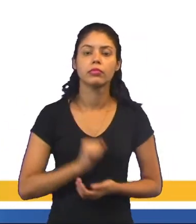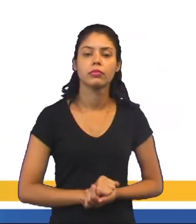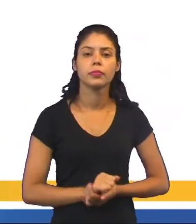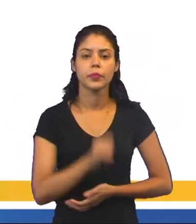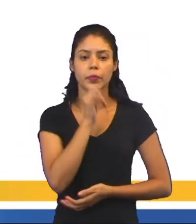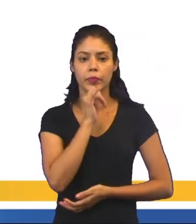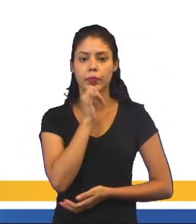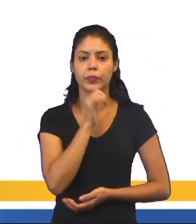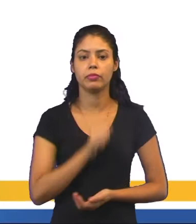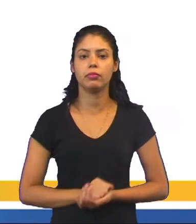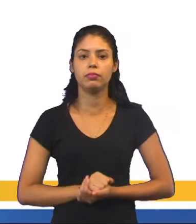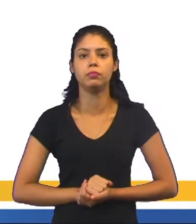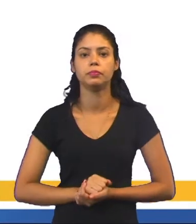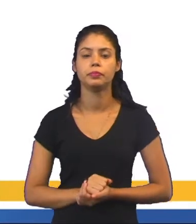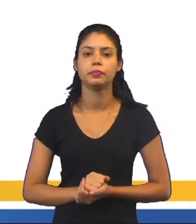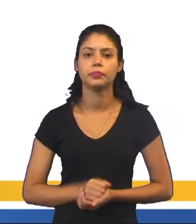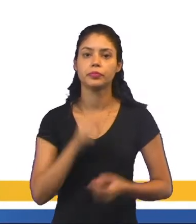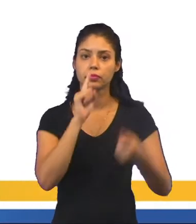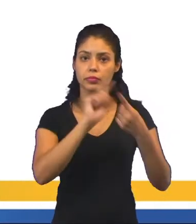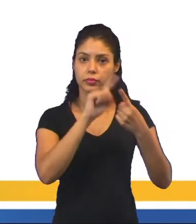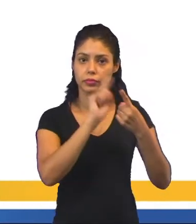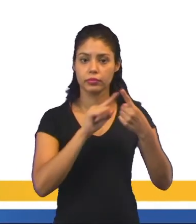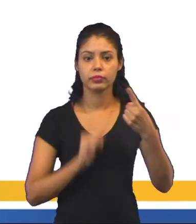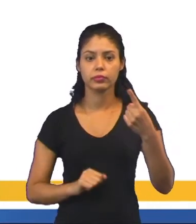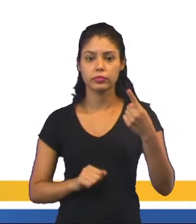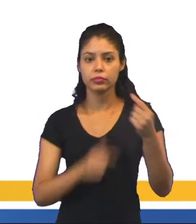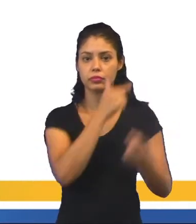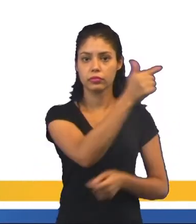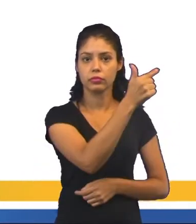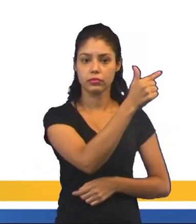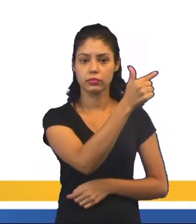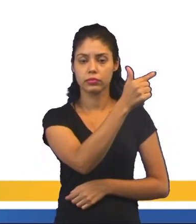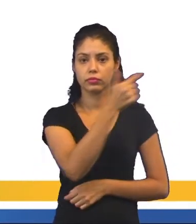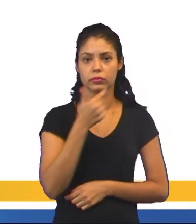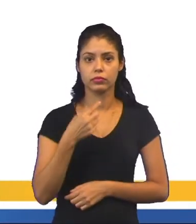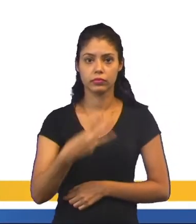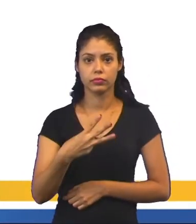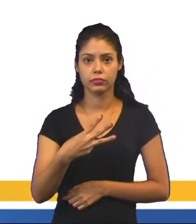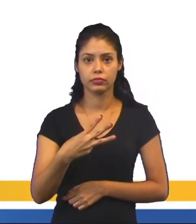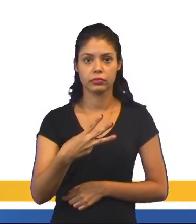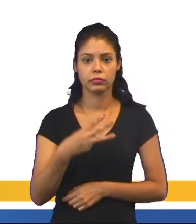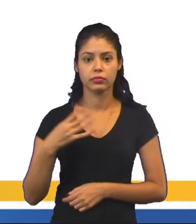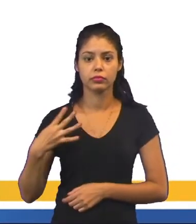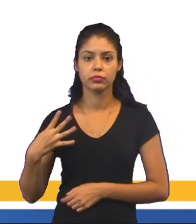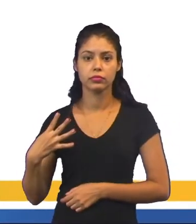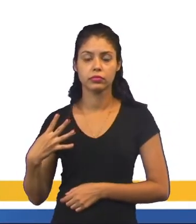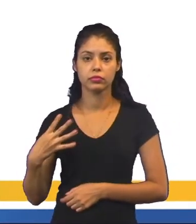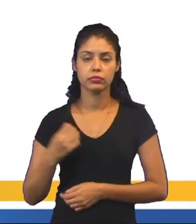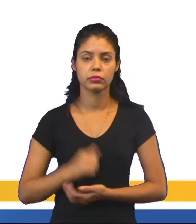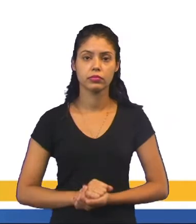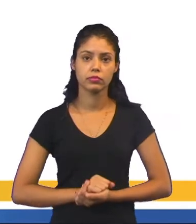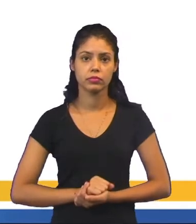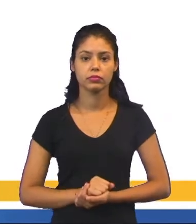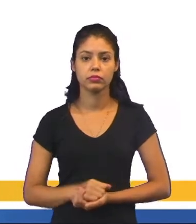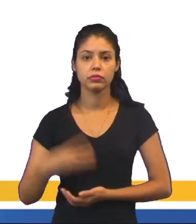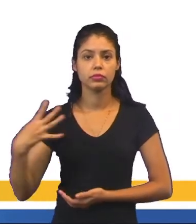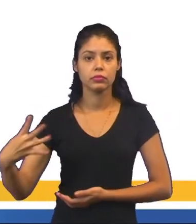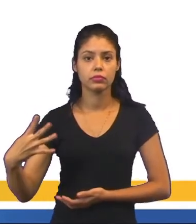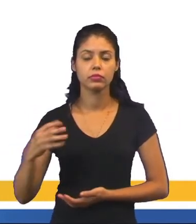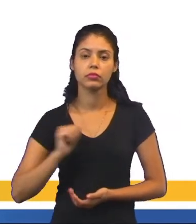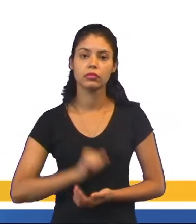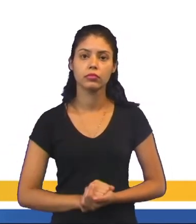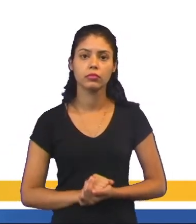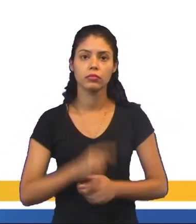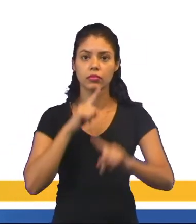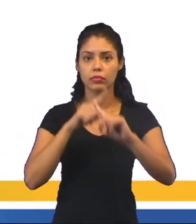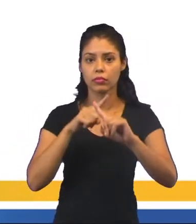Um exemplo, eu posso trocar o primeiro lá por 2, o meio por 3 e o último aqui na diagonal principal por 4.